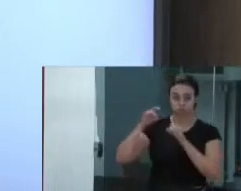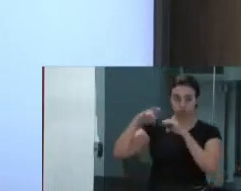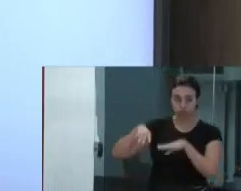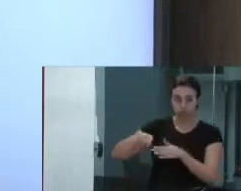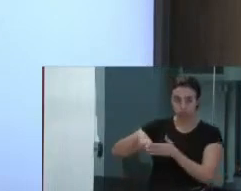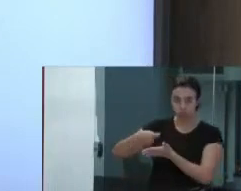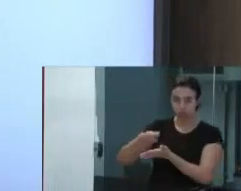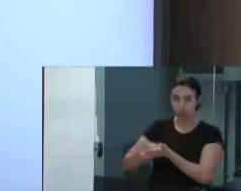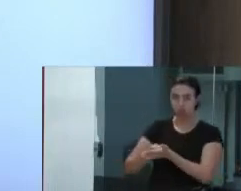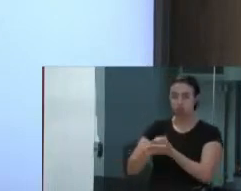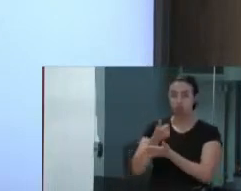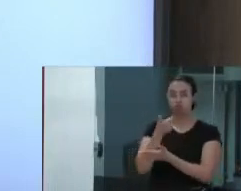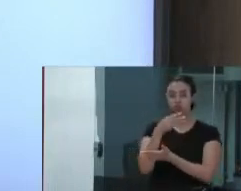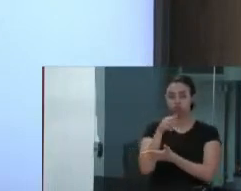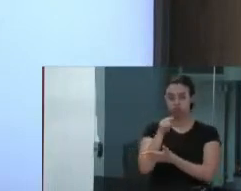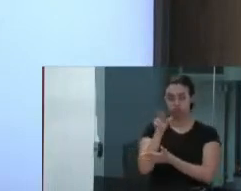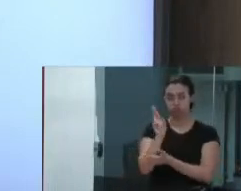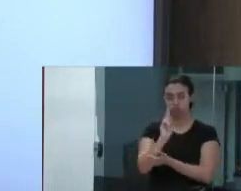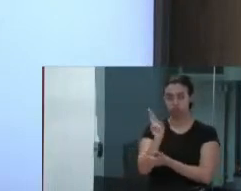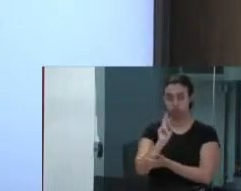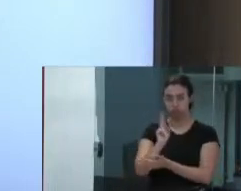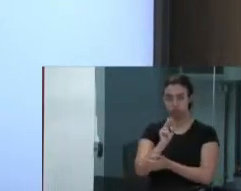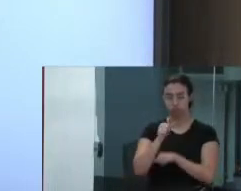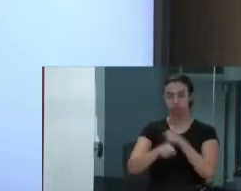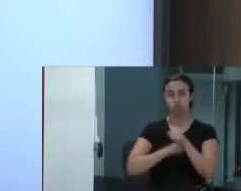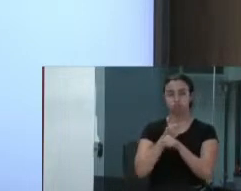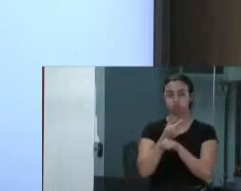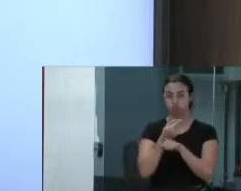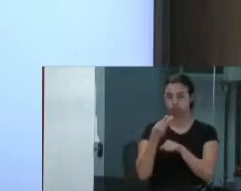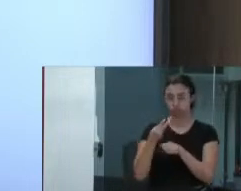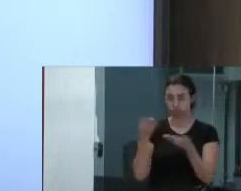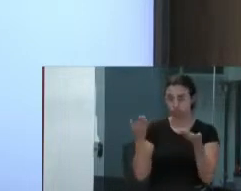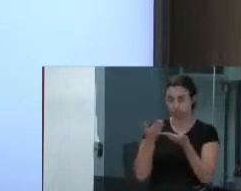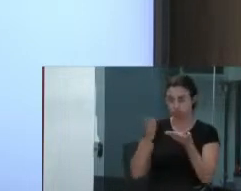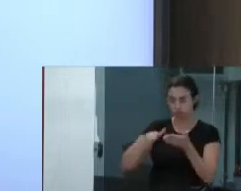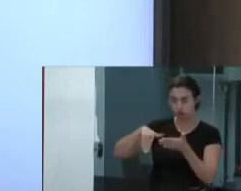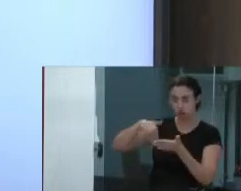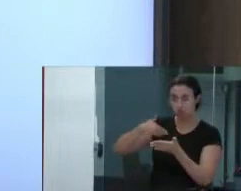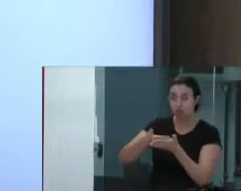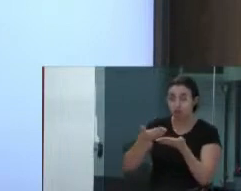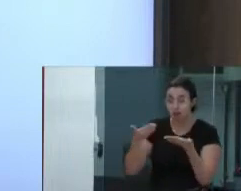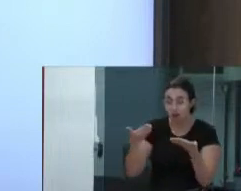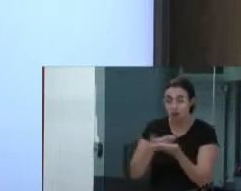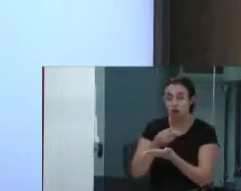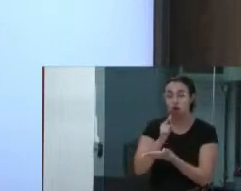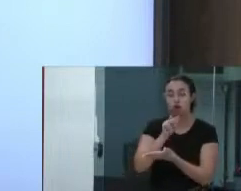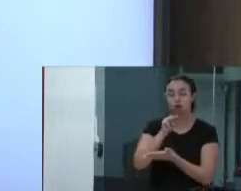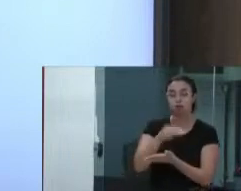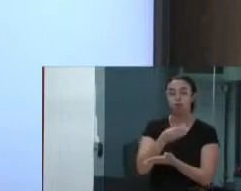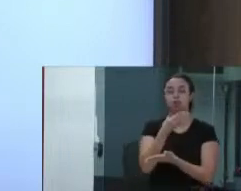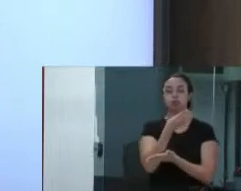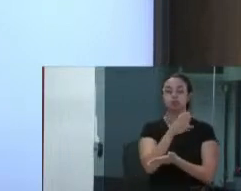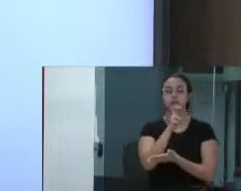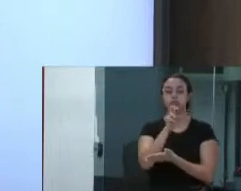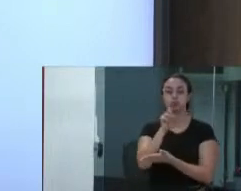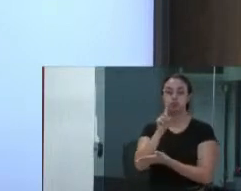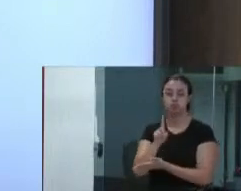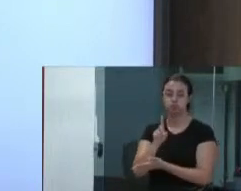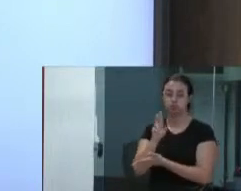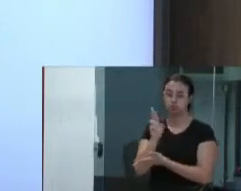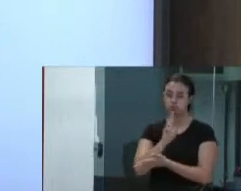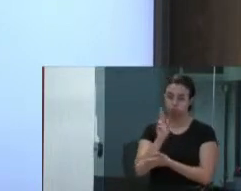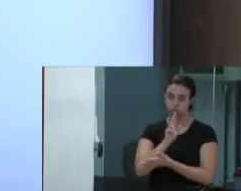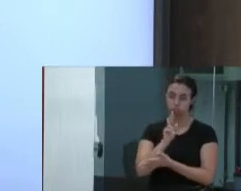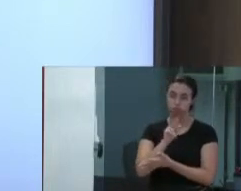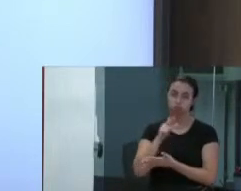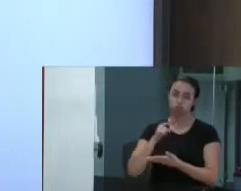de ano apenas de 13.000. Em 2023, agora até junho, né, 1.451.000